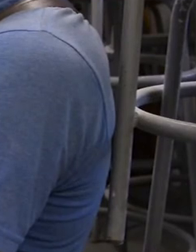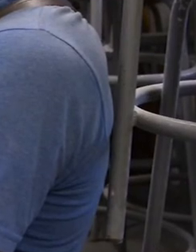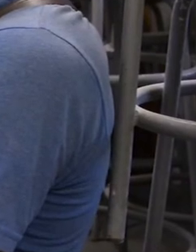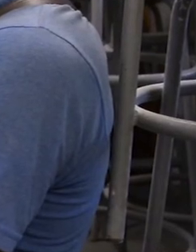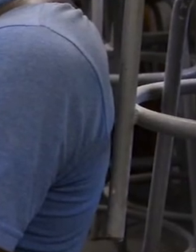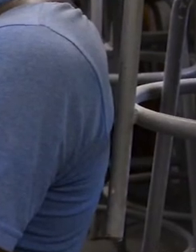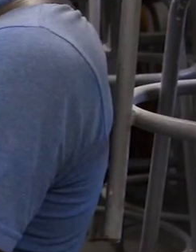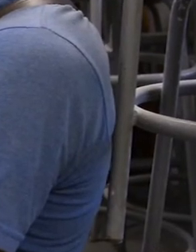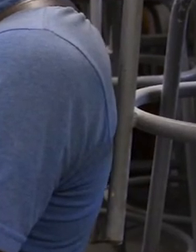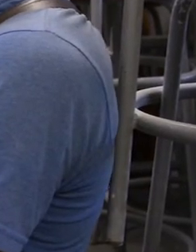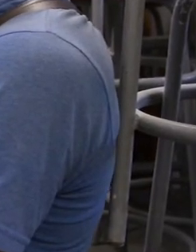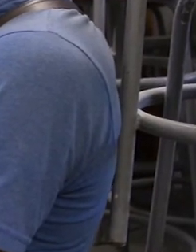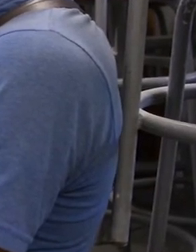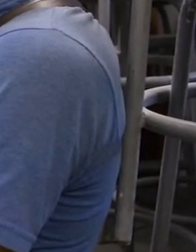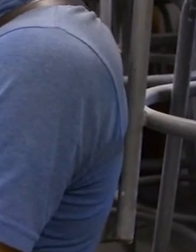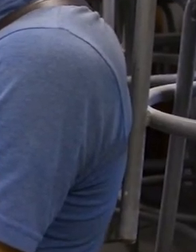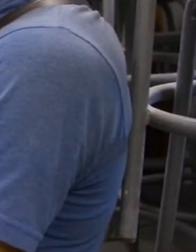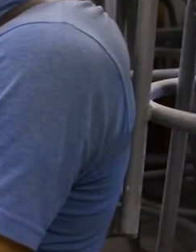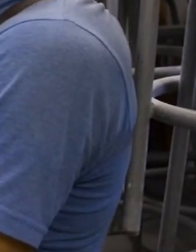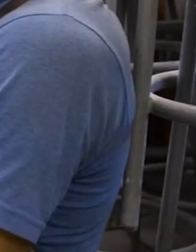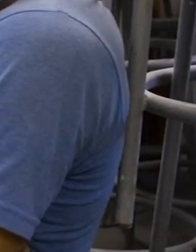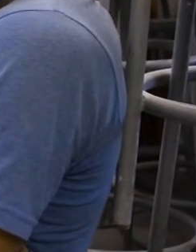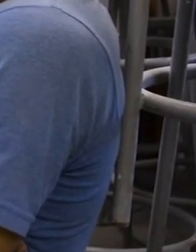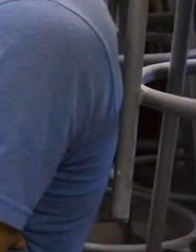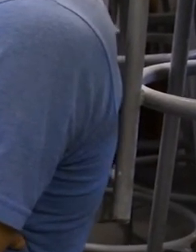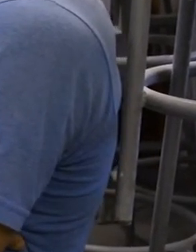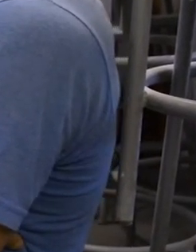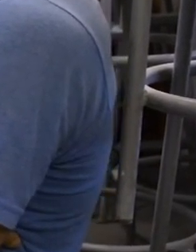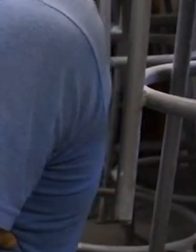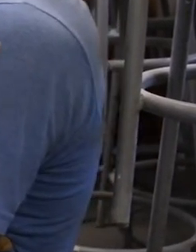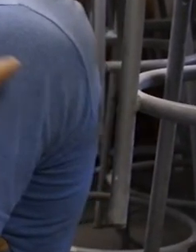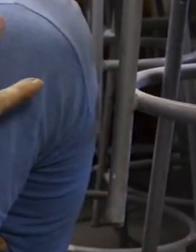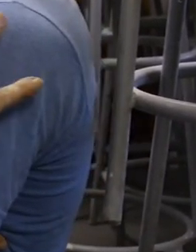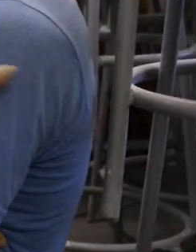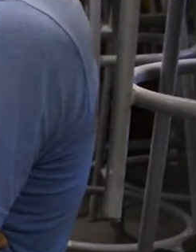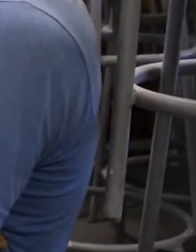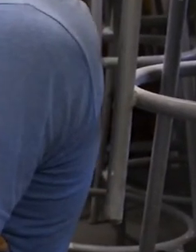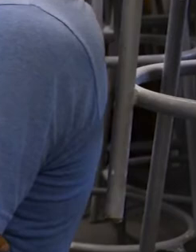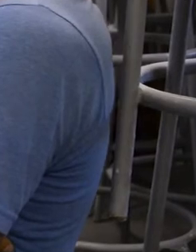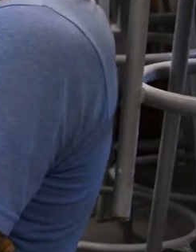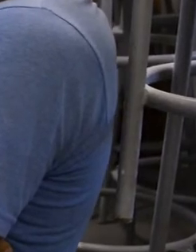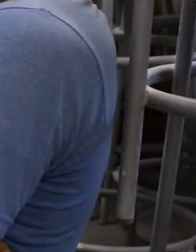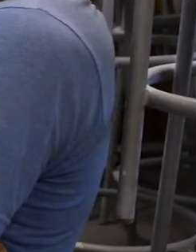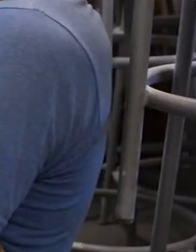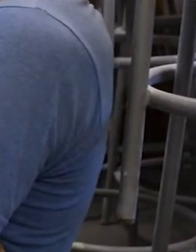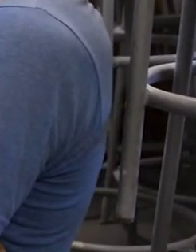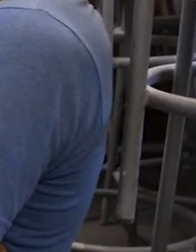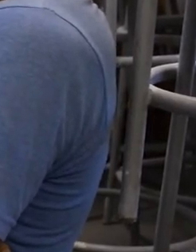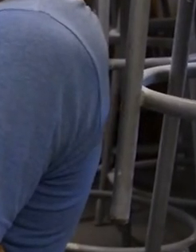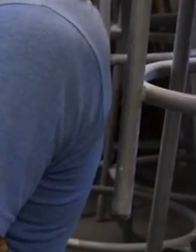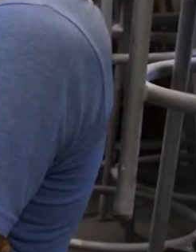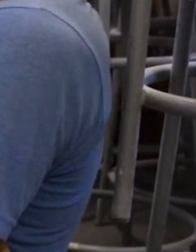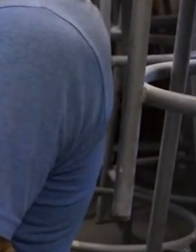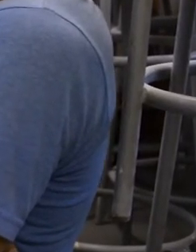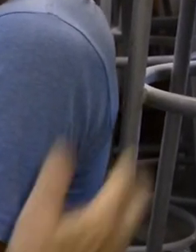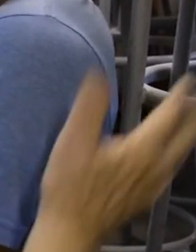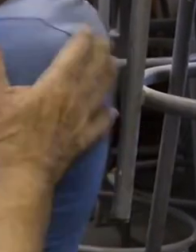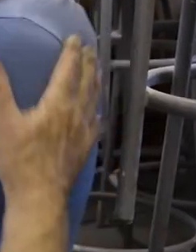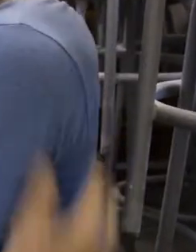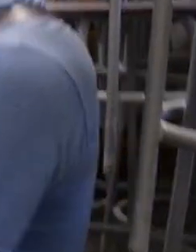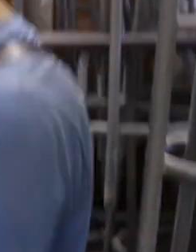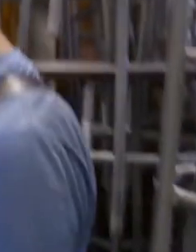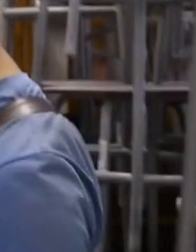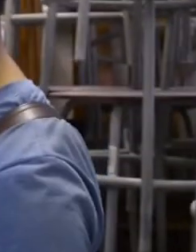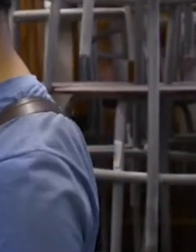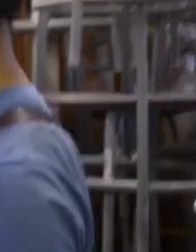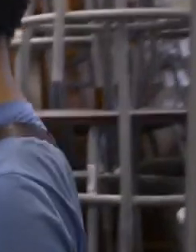tem que ir em cima do teu projeto. Então é importante você aprender a fazer uma coisa e transportá-la para cima. Para mim é a técnica mais moral que